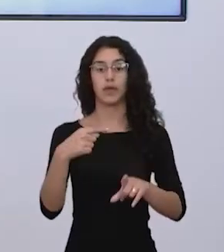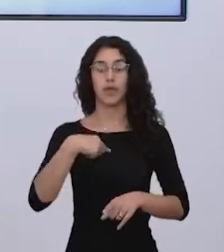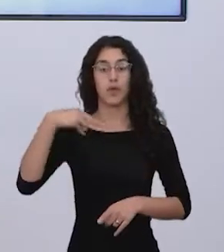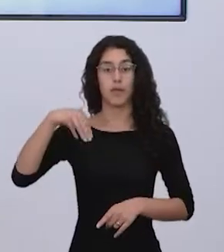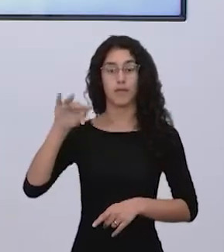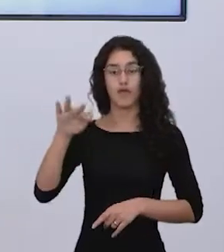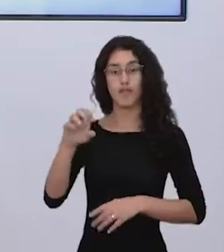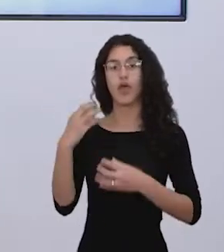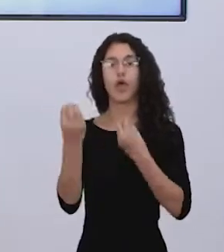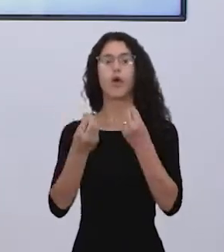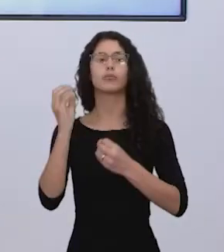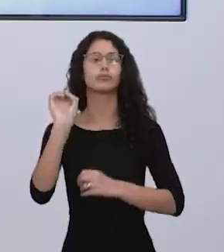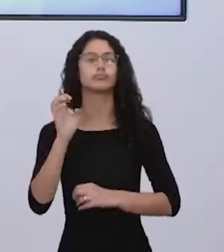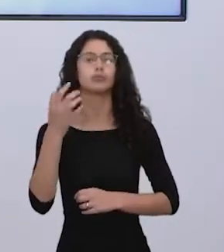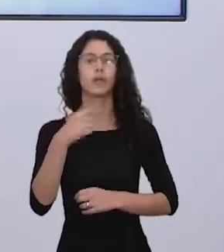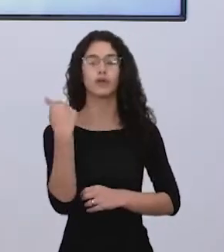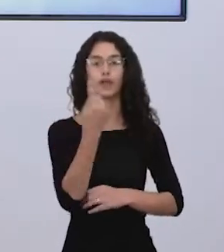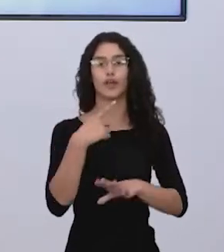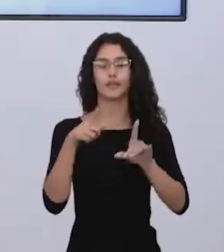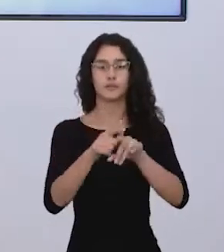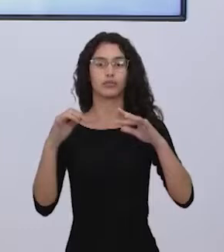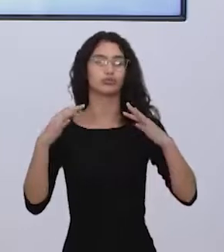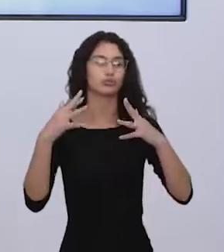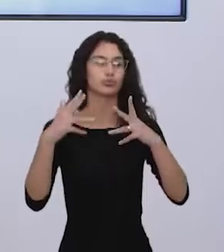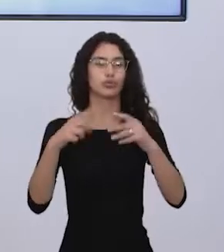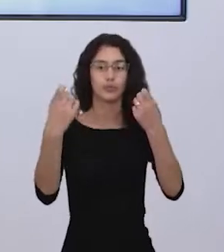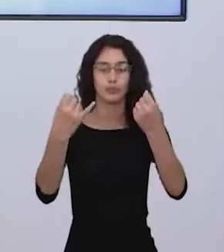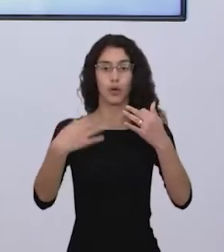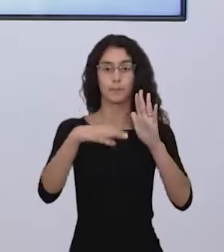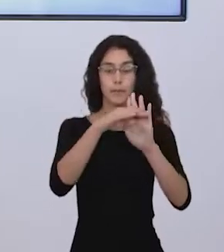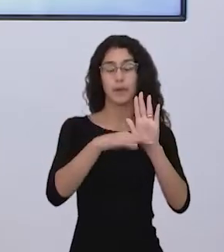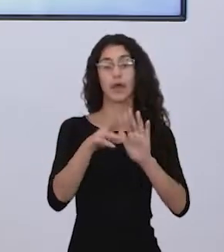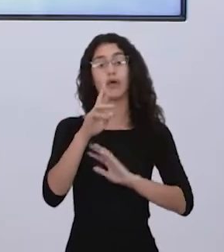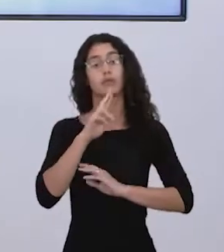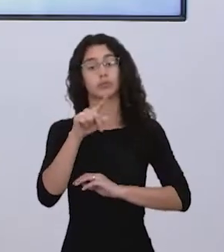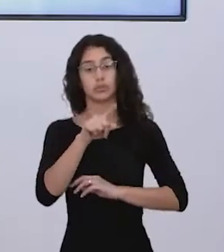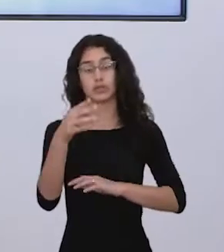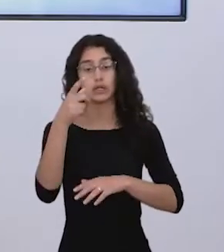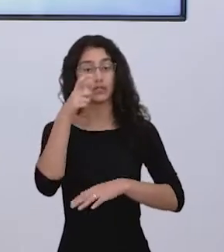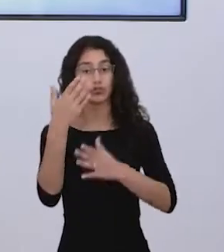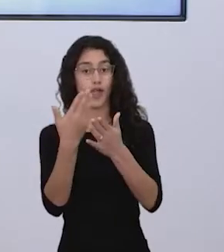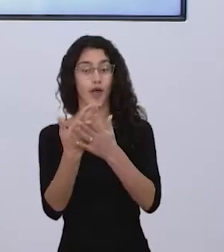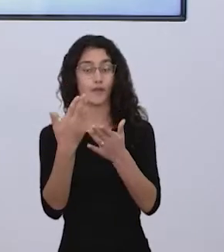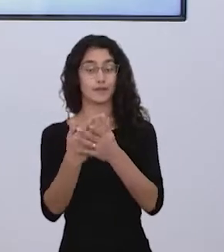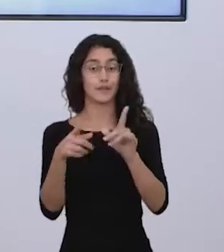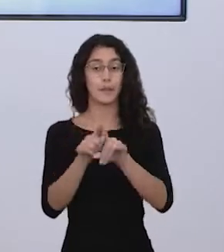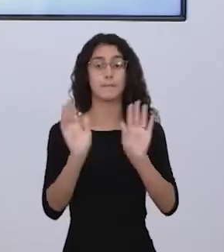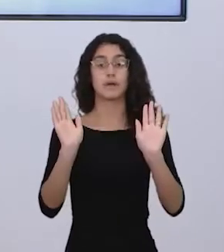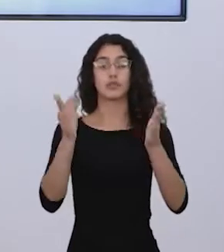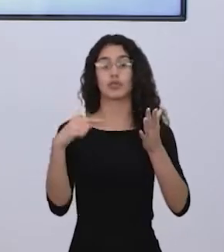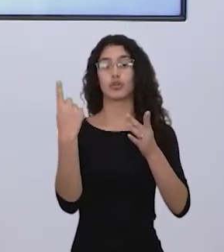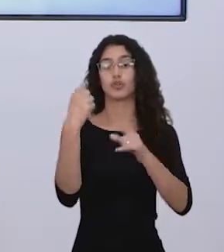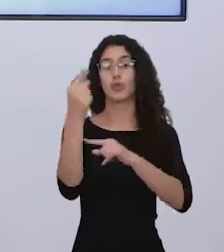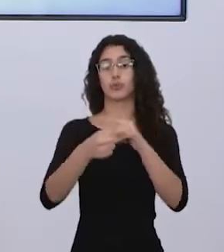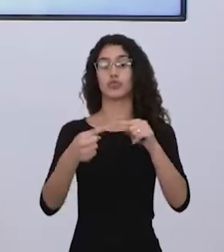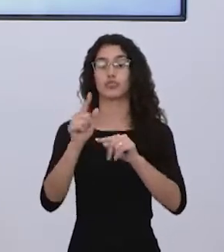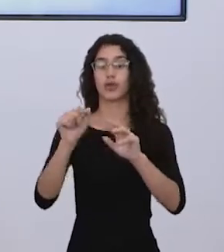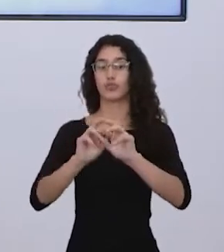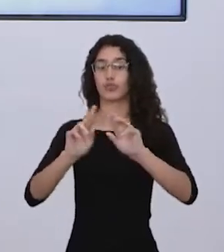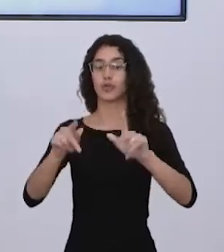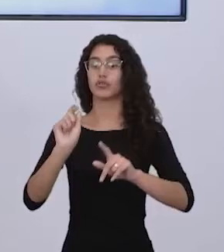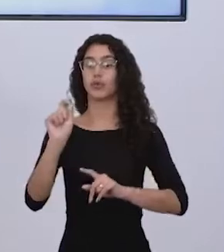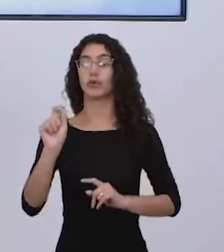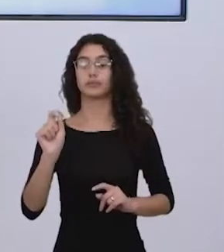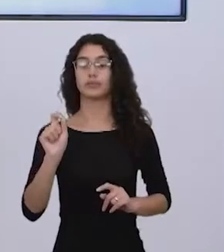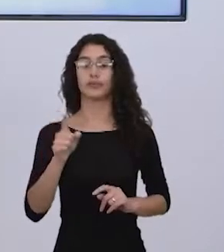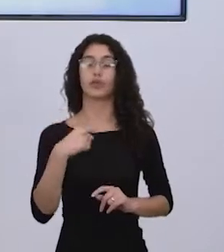gente falando sobre como foi o componente pra gente e tudo mais. Recomendo que vocês assistam essa aula, mas hoje o nosso objetivo é outro, que é o